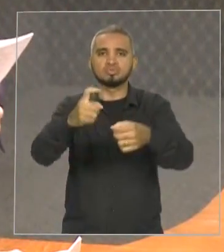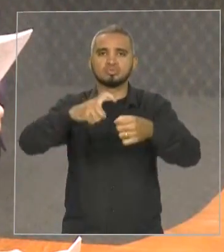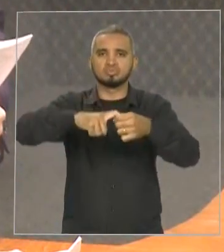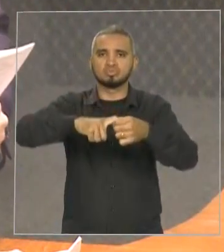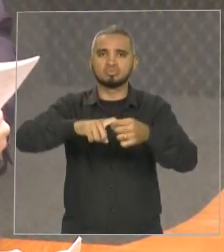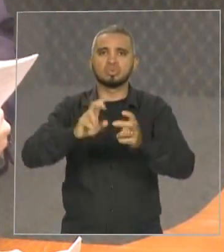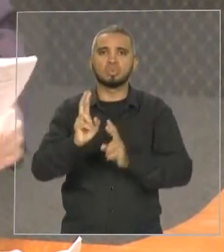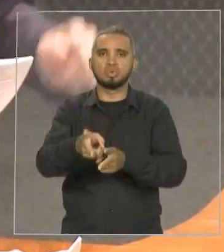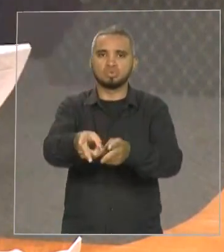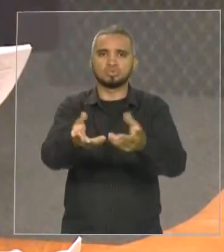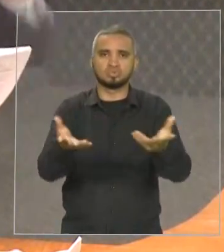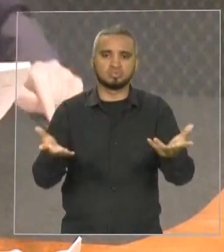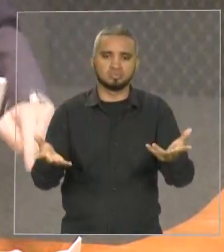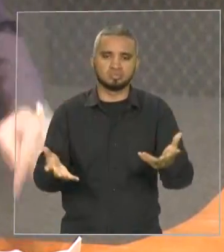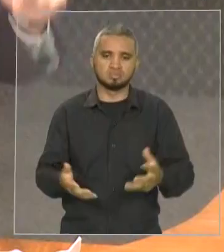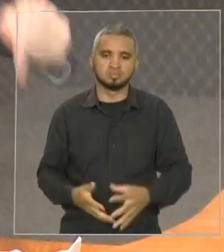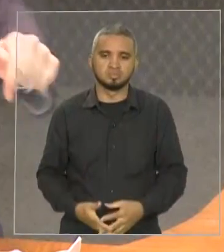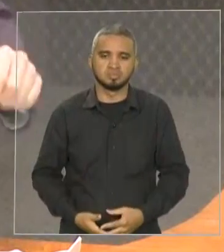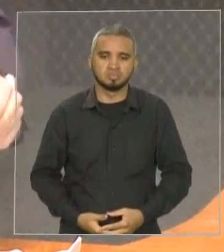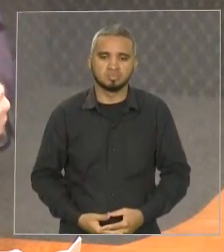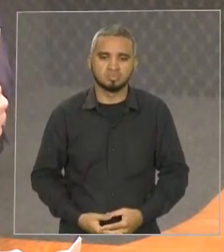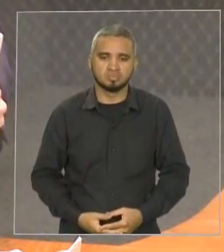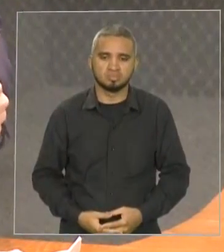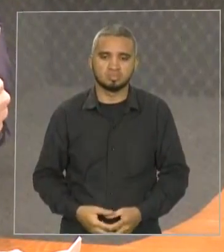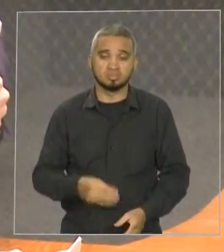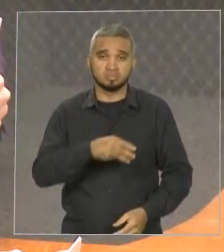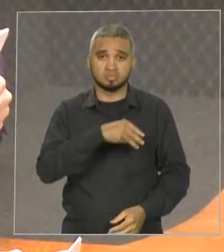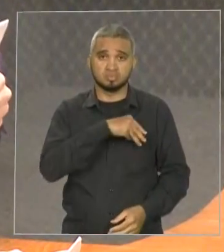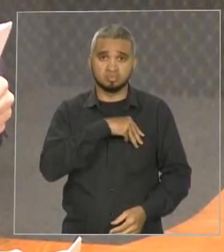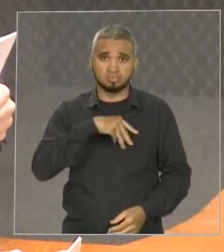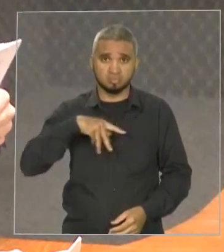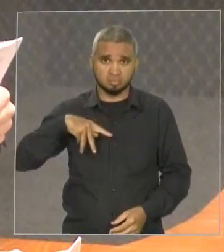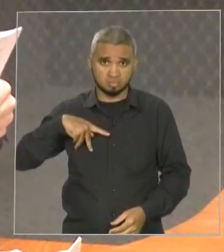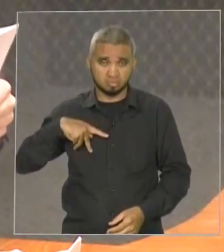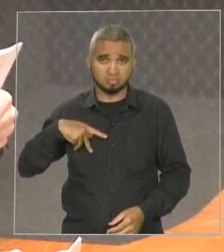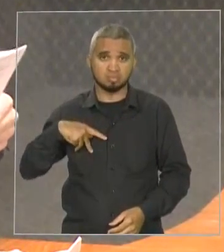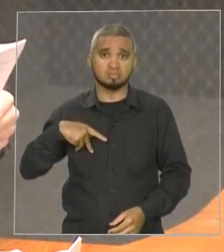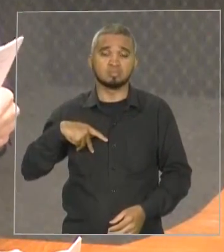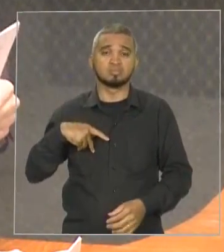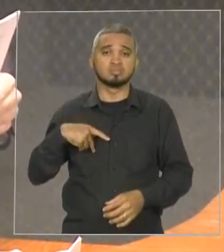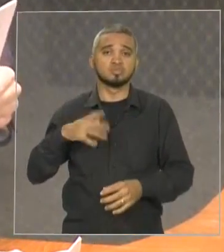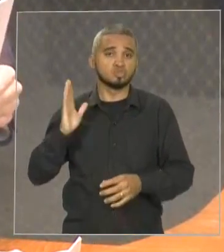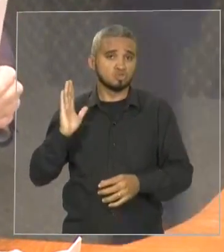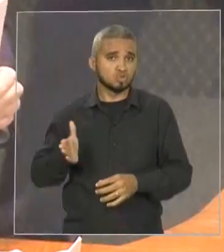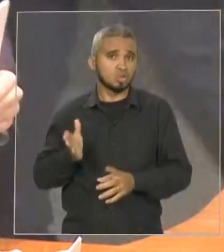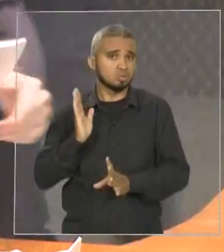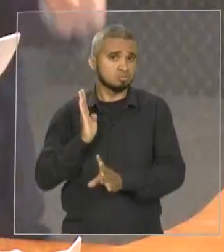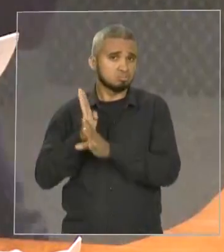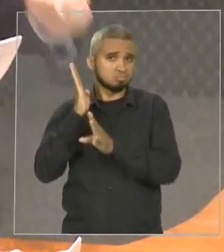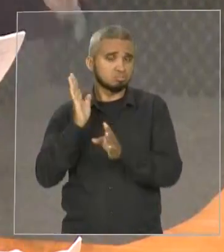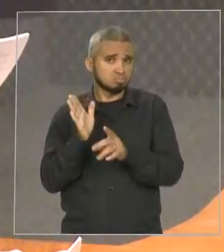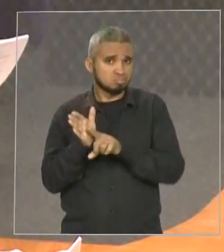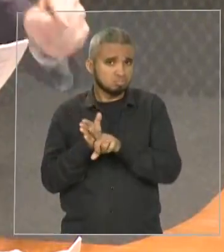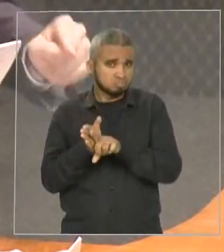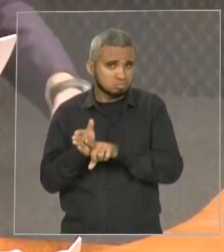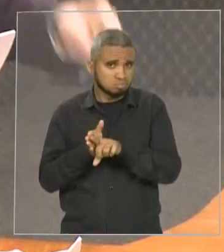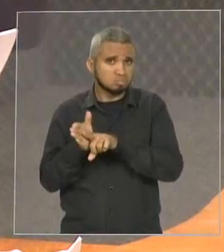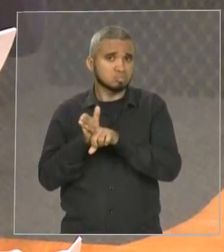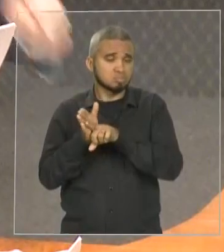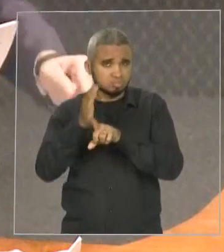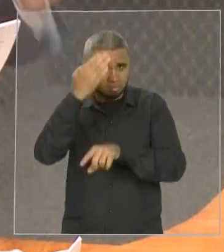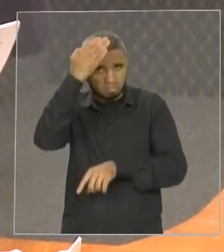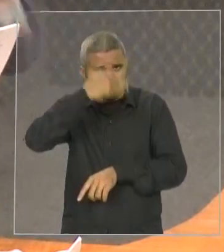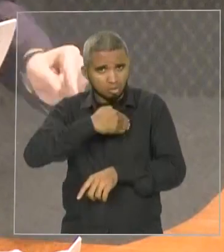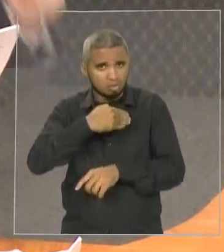pelo provimento cautelar do Ministério Público, haja vista que os autos estão carregados de fatos e provas